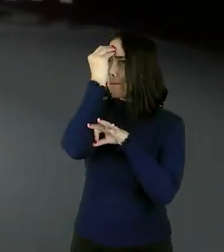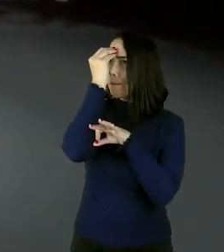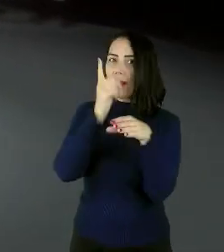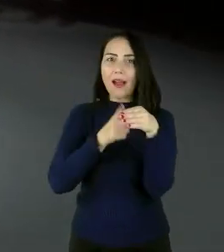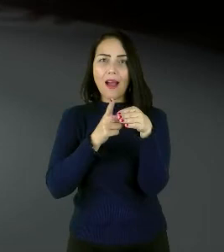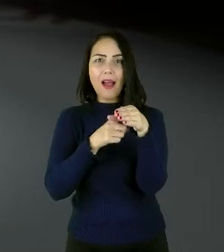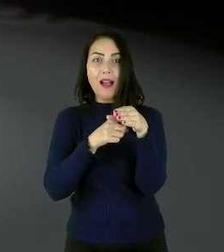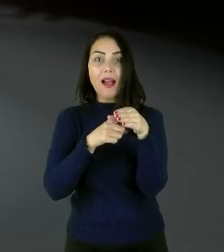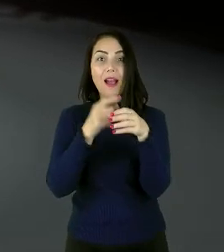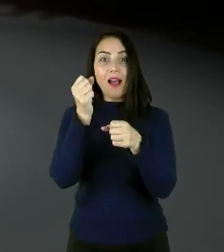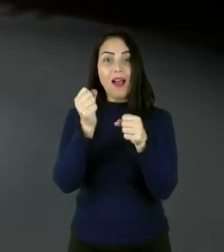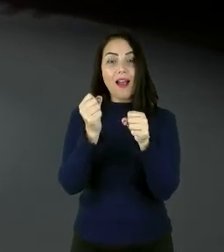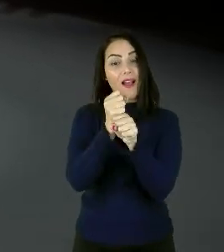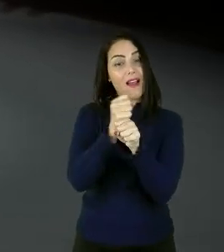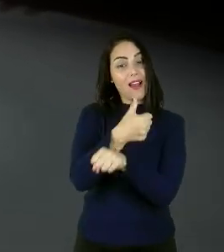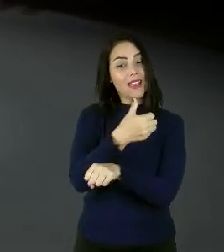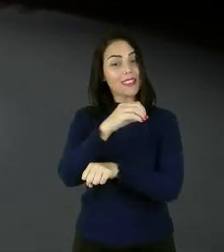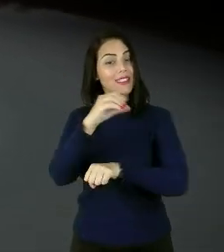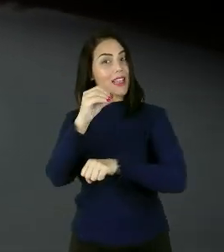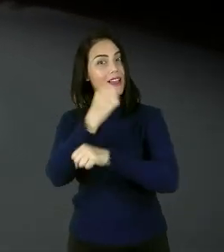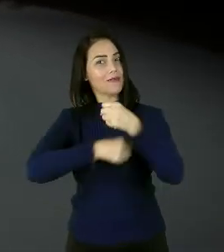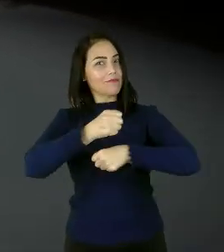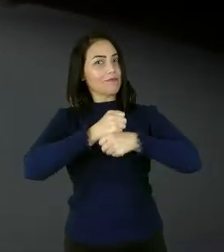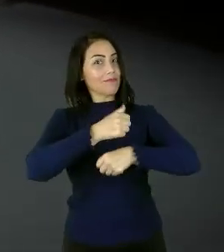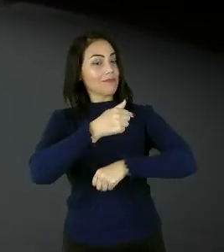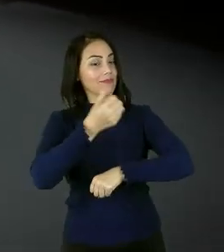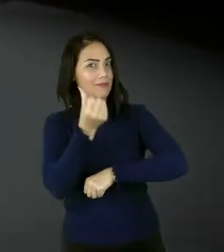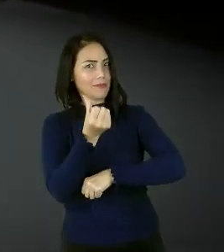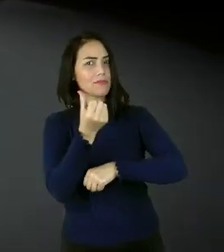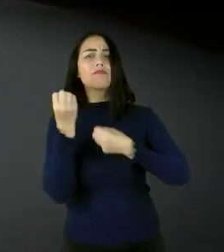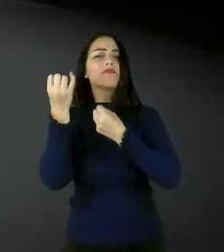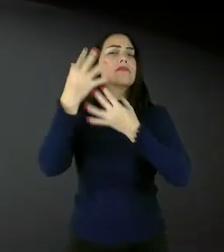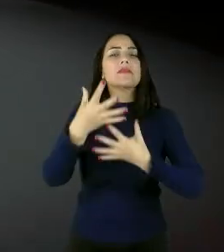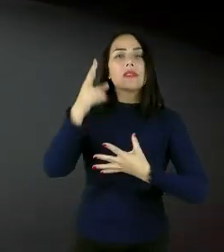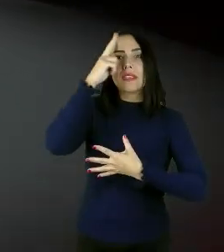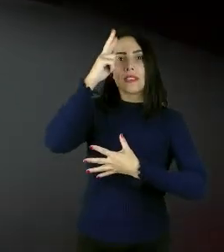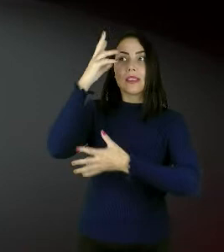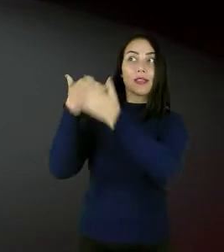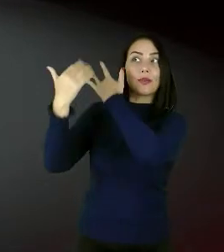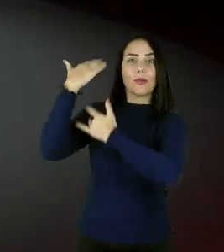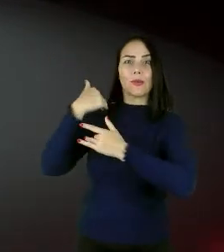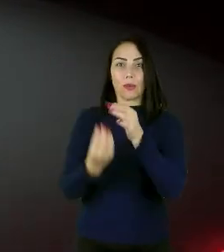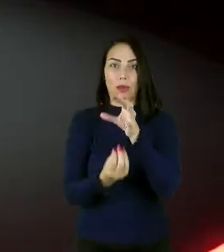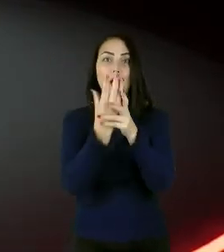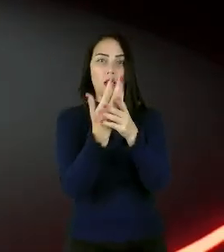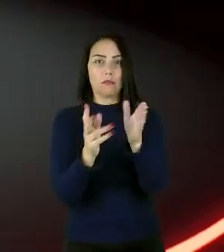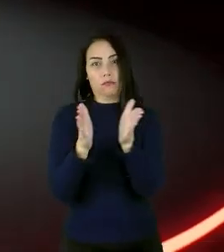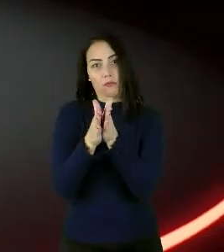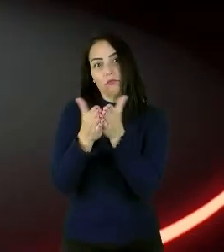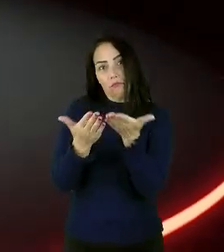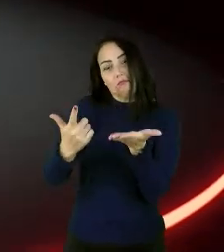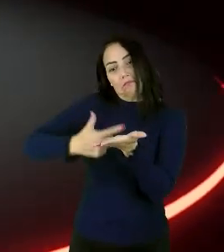completou 100 anos em 1976 trazendo o entendimento do seu passado com a publicação de dois livros